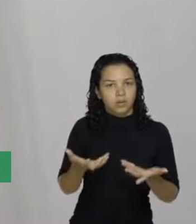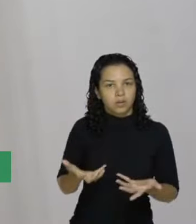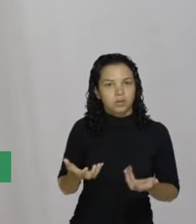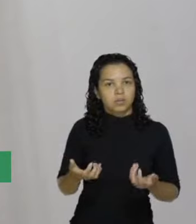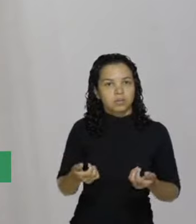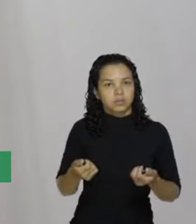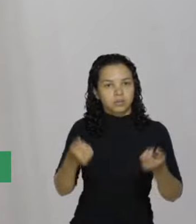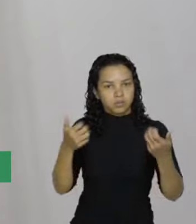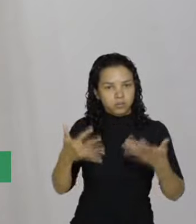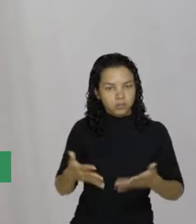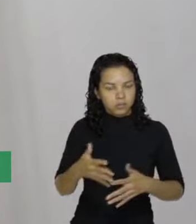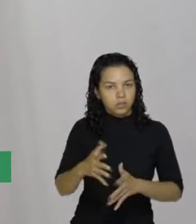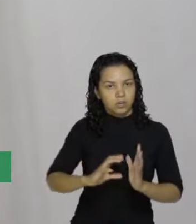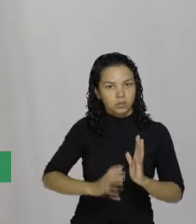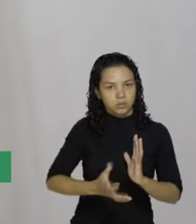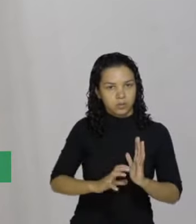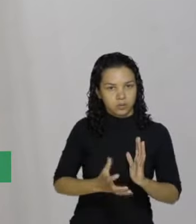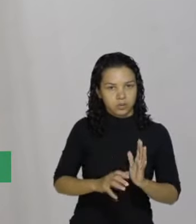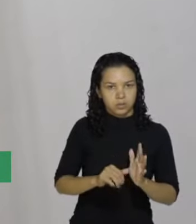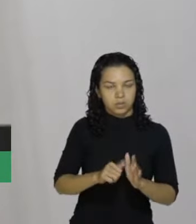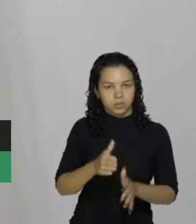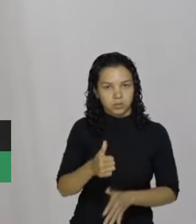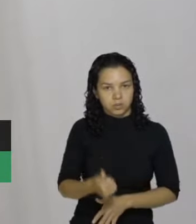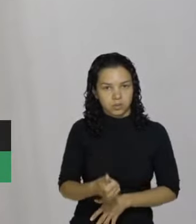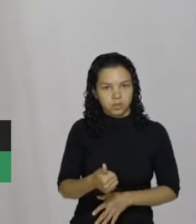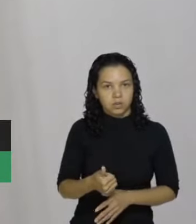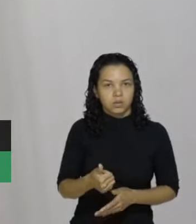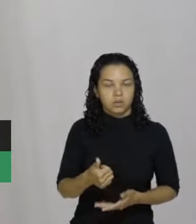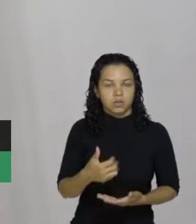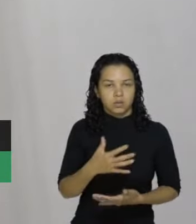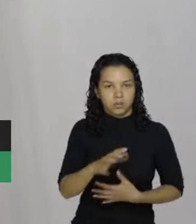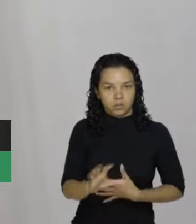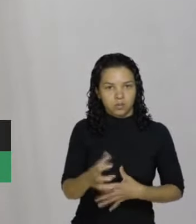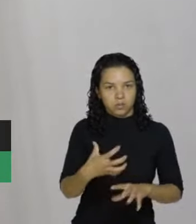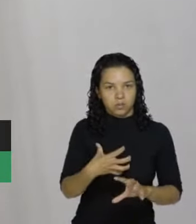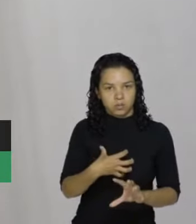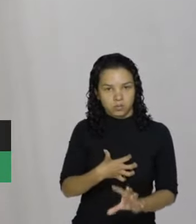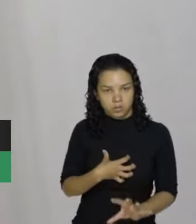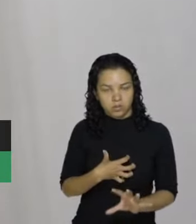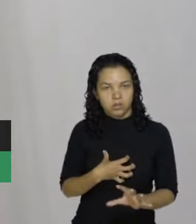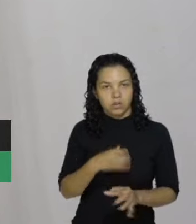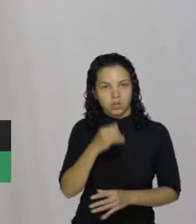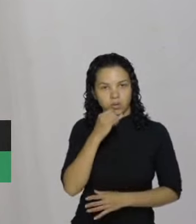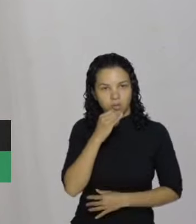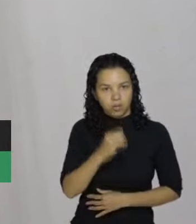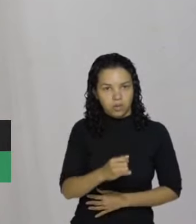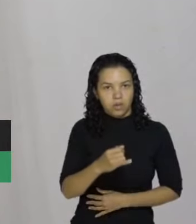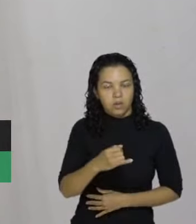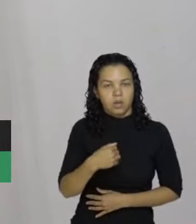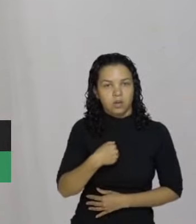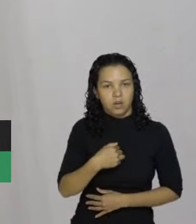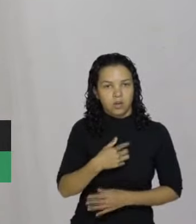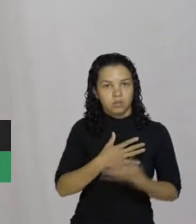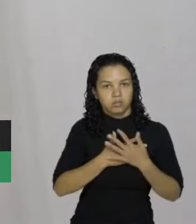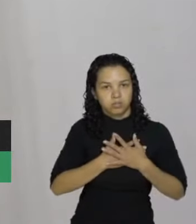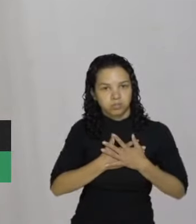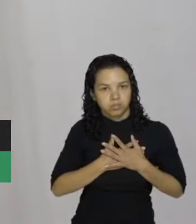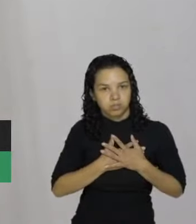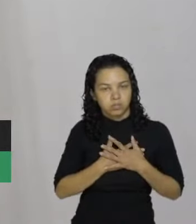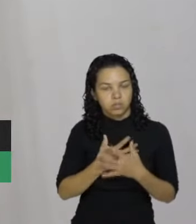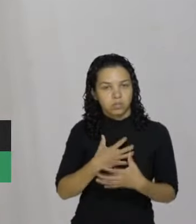tempo de partido, primeiramente me solidarizar e dizer do meu mais profundo sentimento